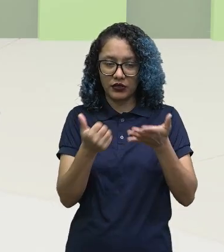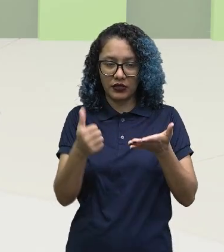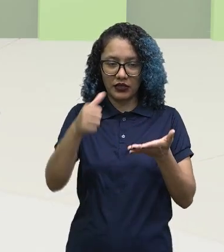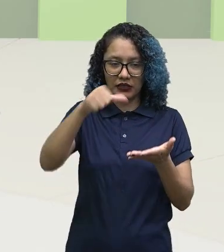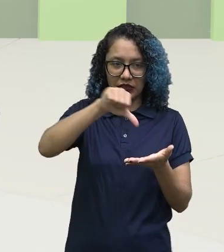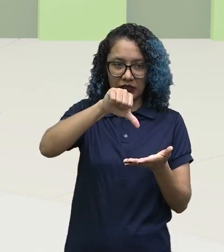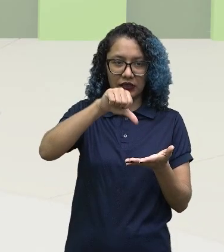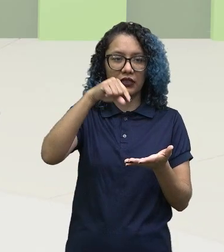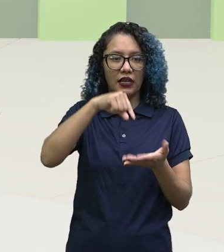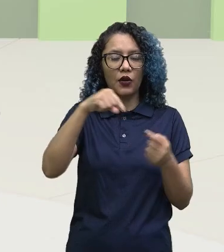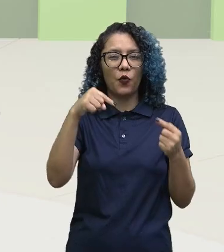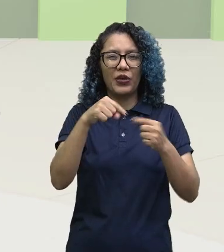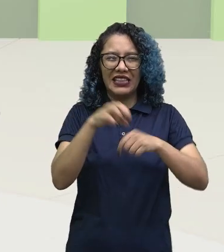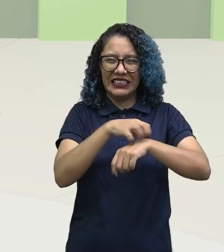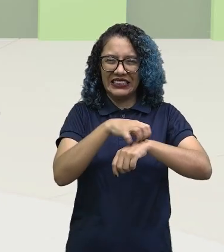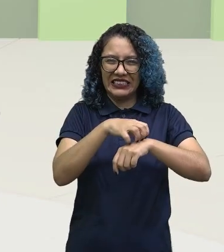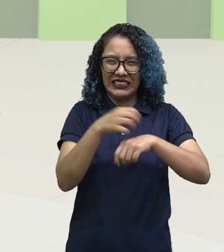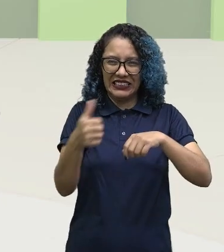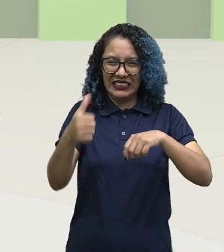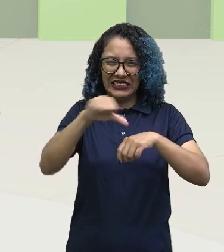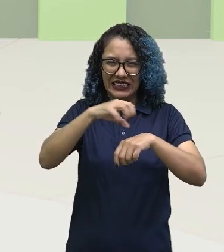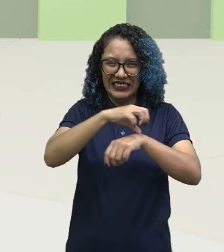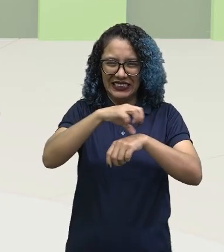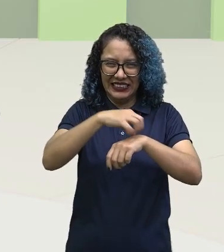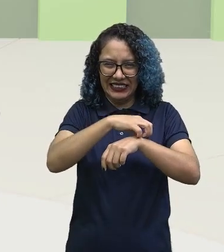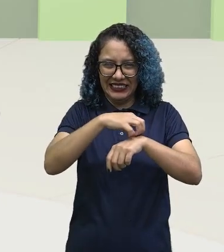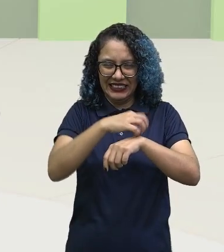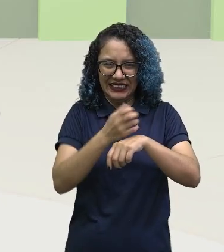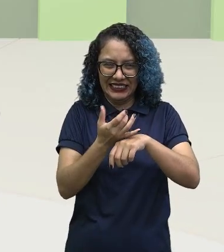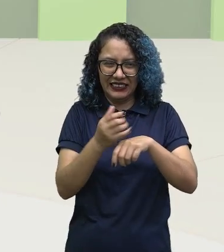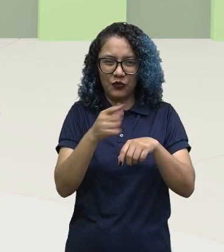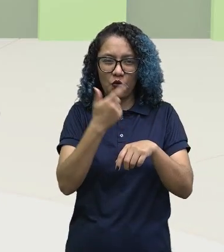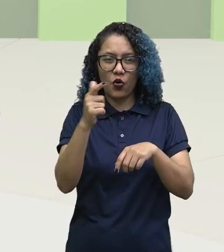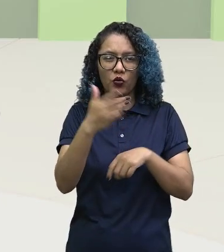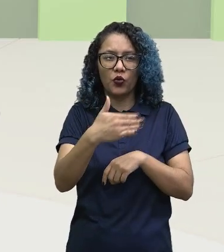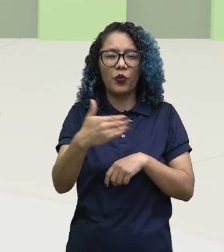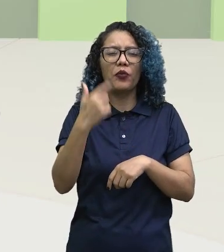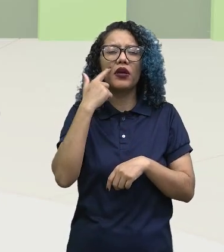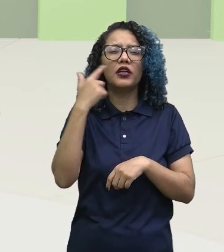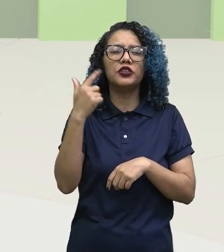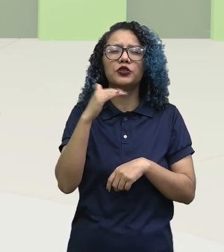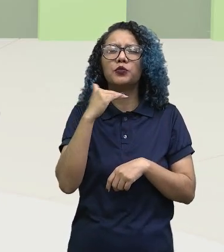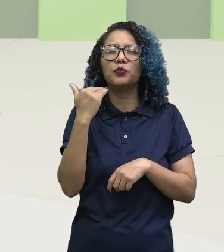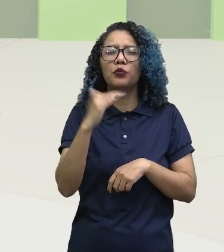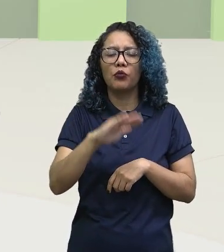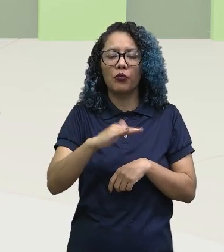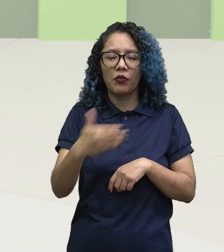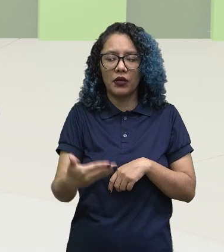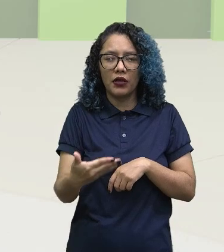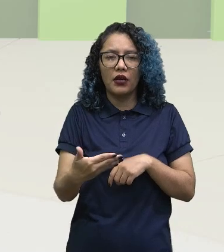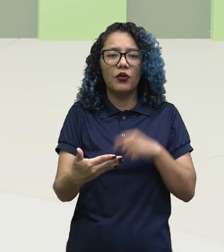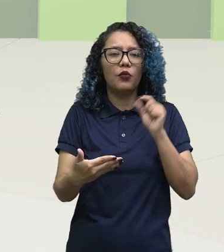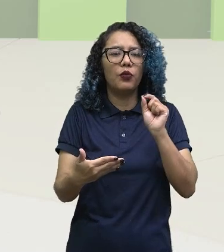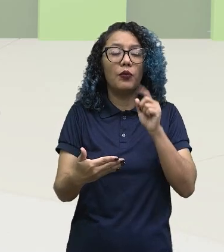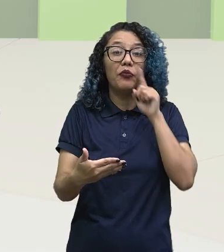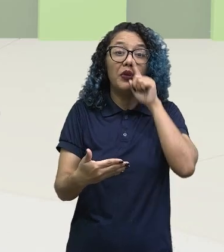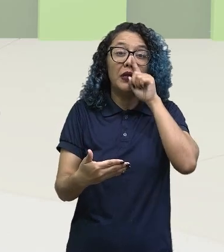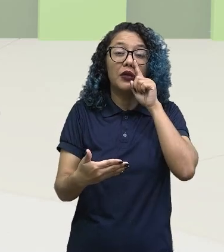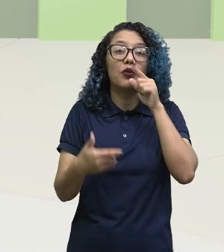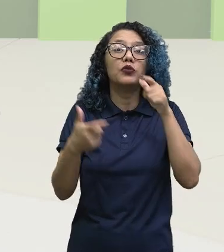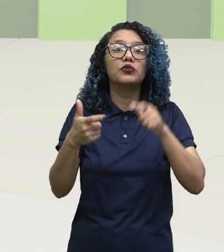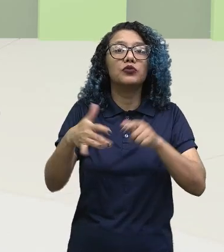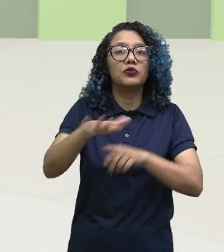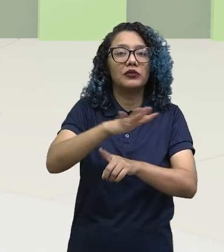substâncias corrosivas. No caso aqui, que tem um peixe ali morto, é perigoso para o meio